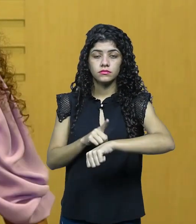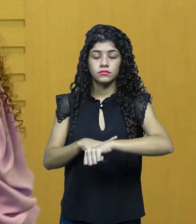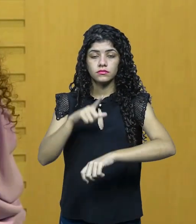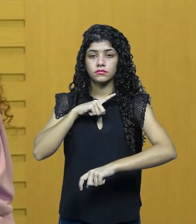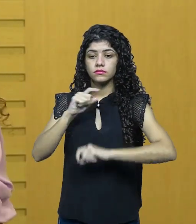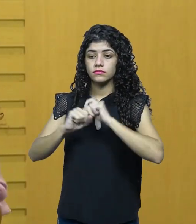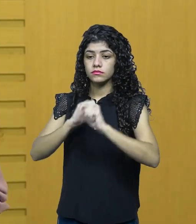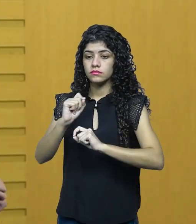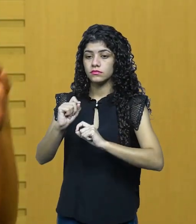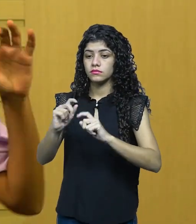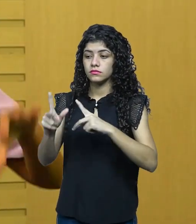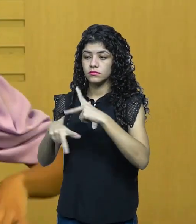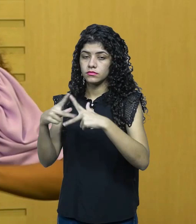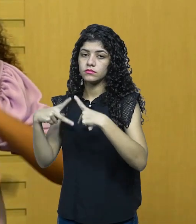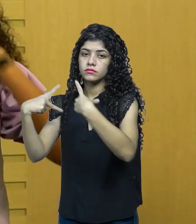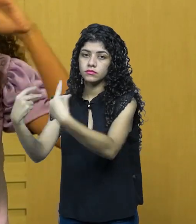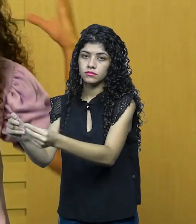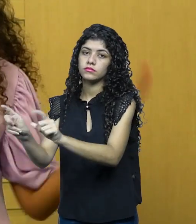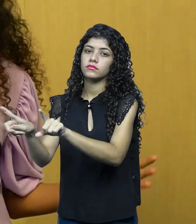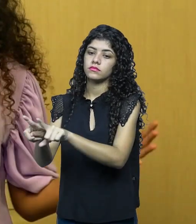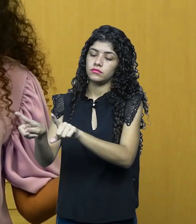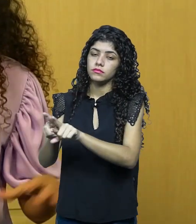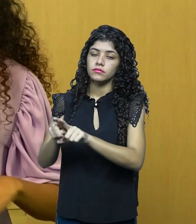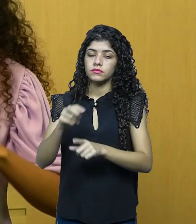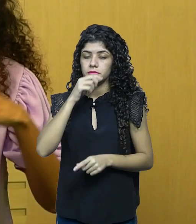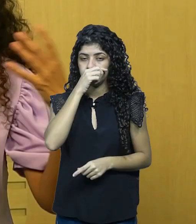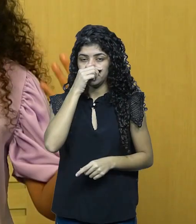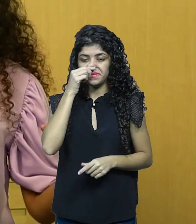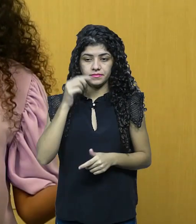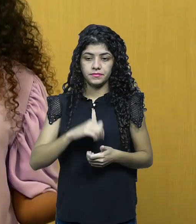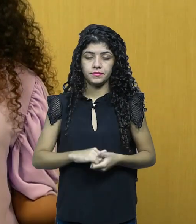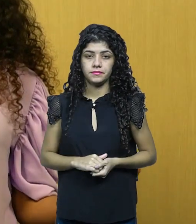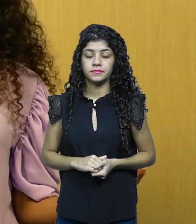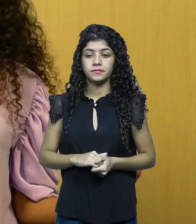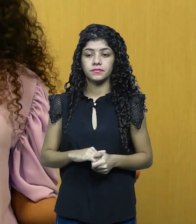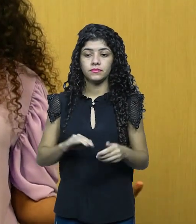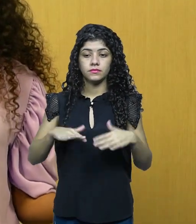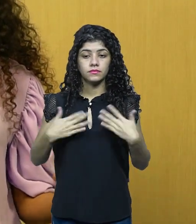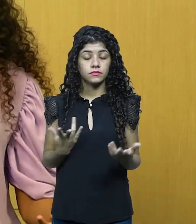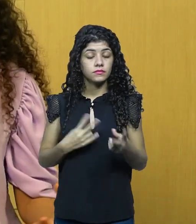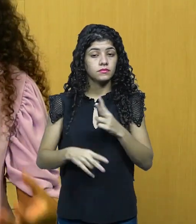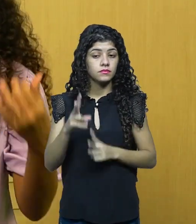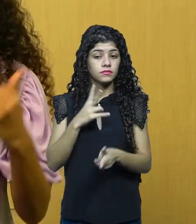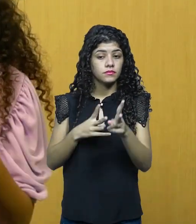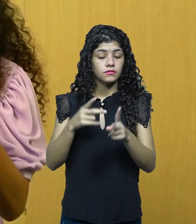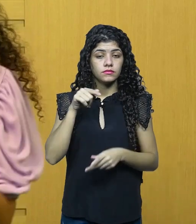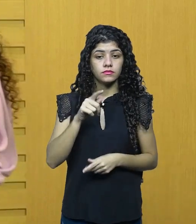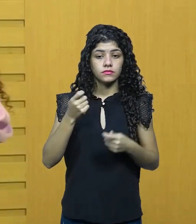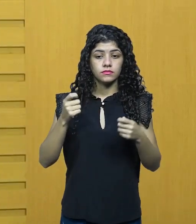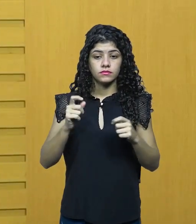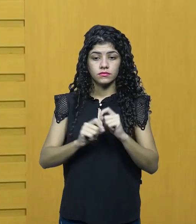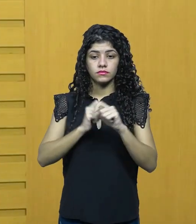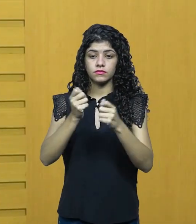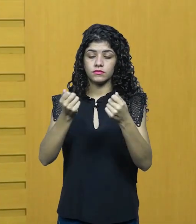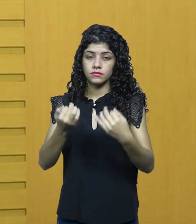momento está em coesão com o propósito do filme, com a unidade dramática do filme. Então, sempre que vocês